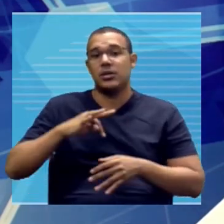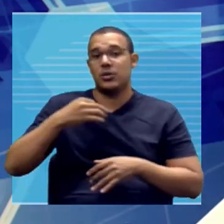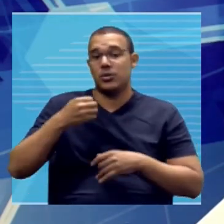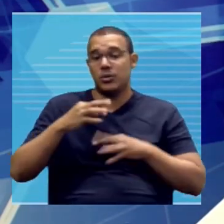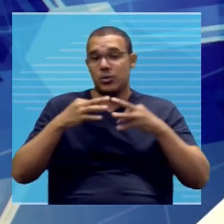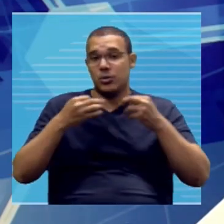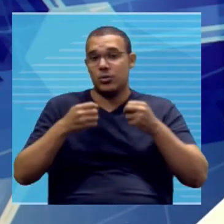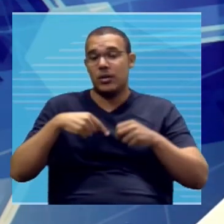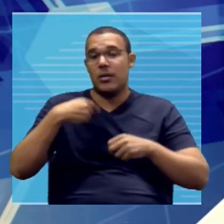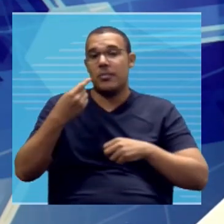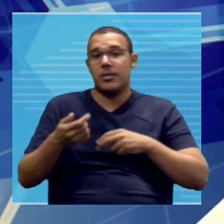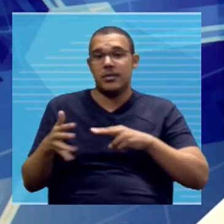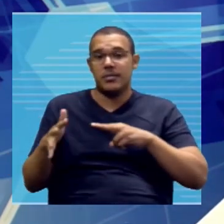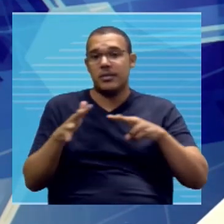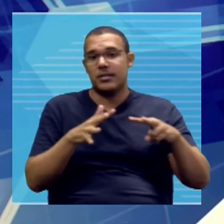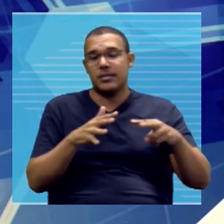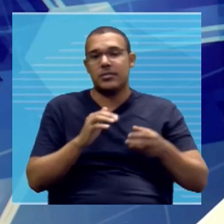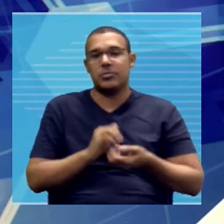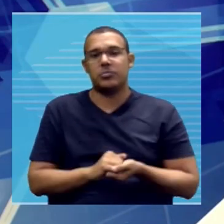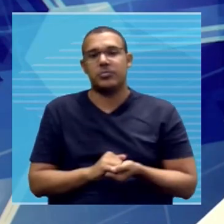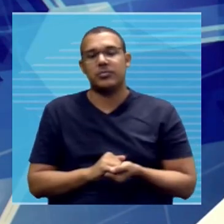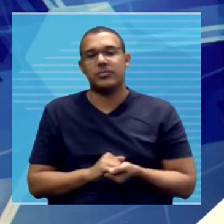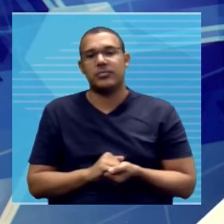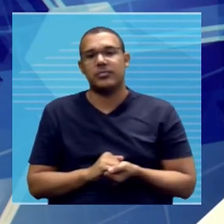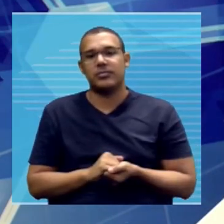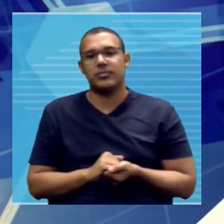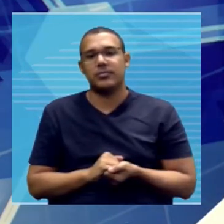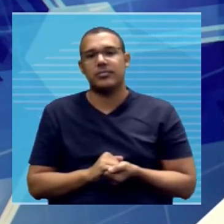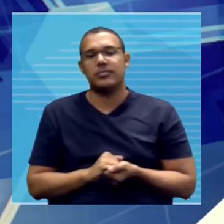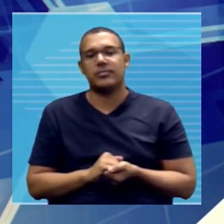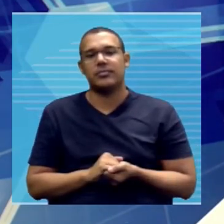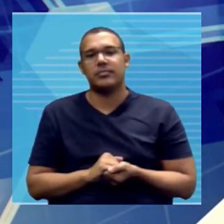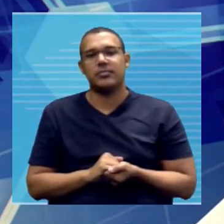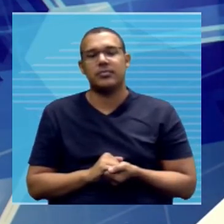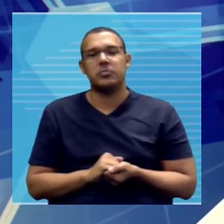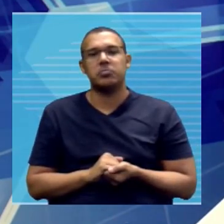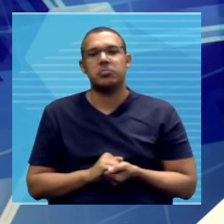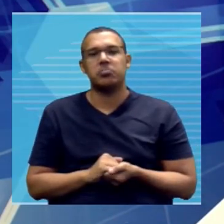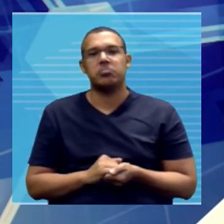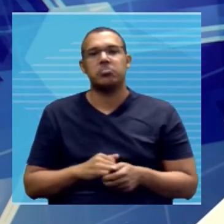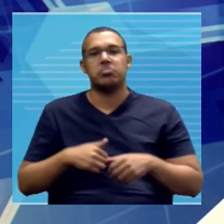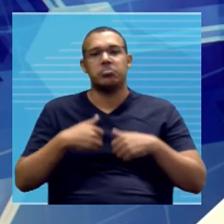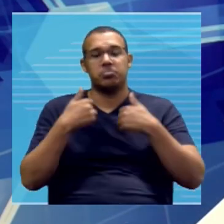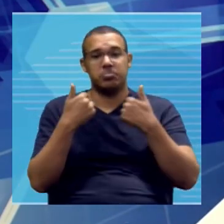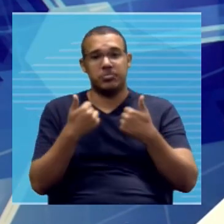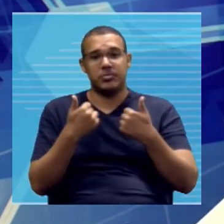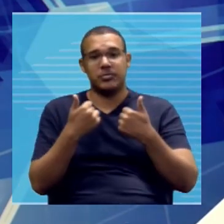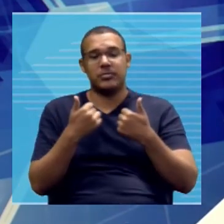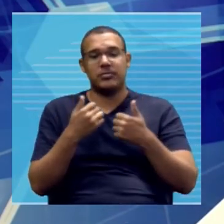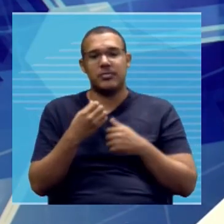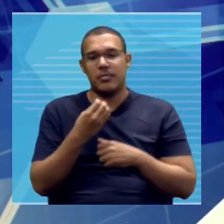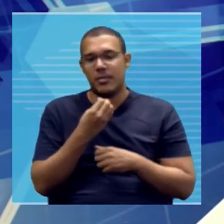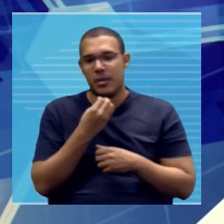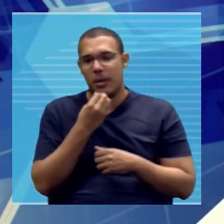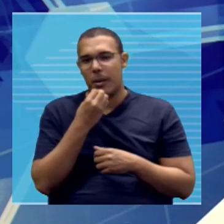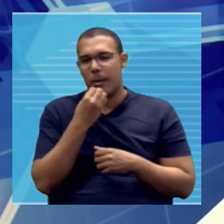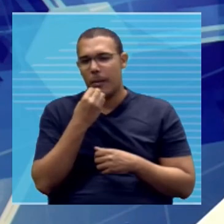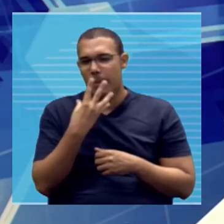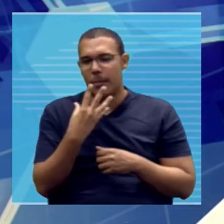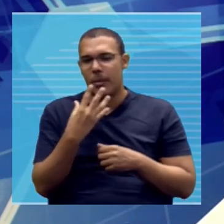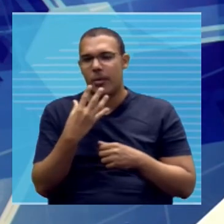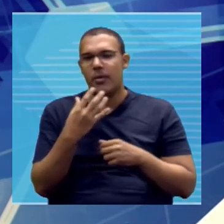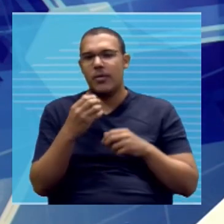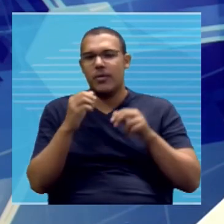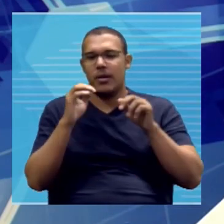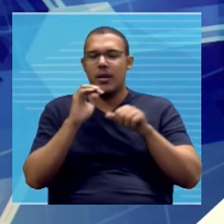próxima semana, porque eu tenho que segurar a audiência, tá bom? Não posso contar tudo de uma vez. Bacana? Então, galera, desejar a vocês um excelente final